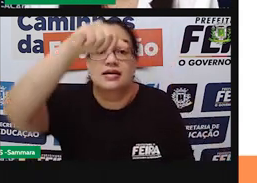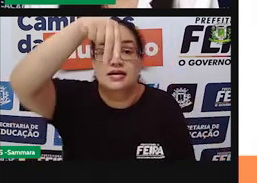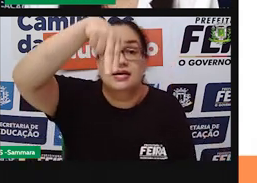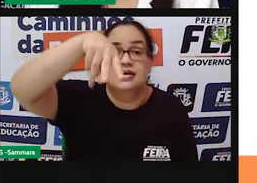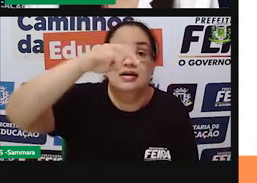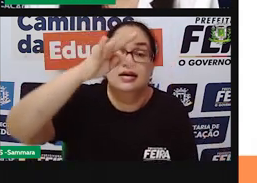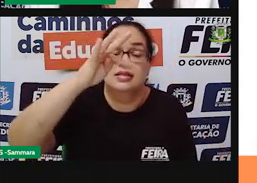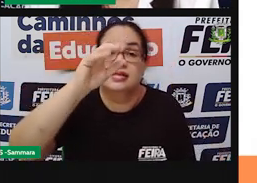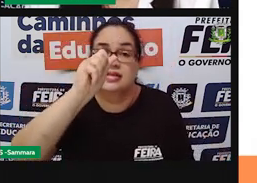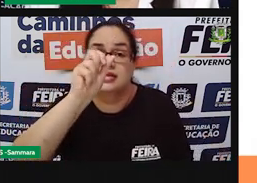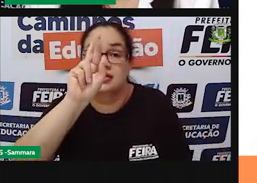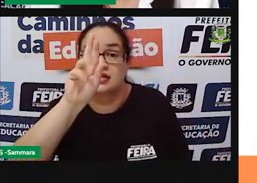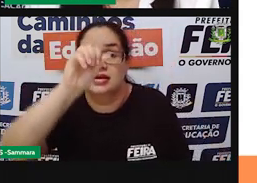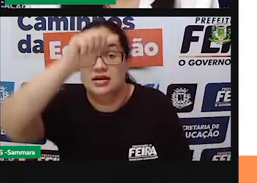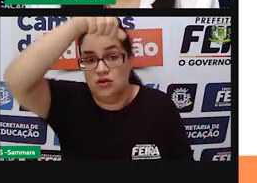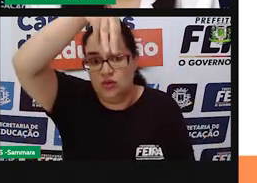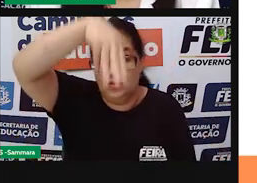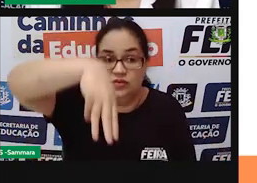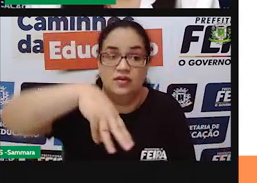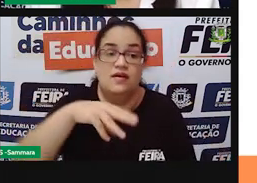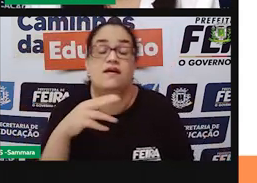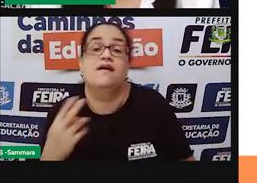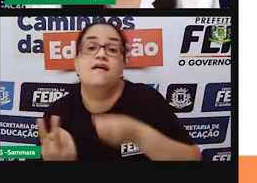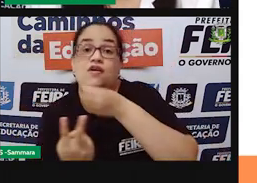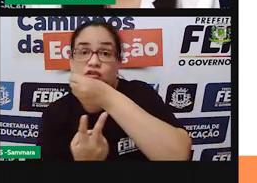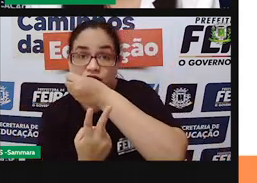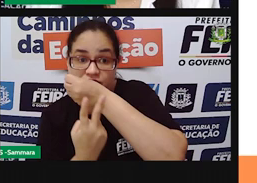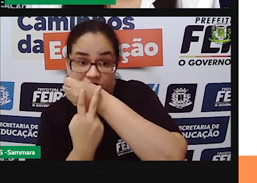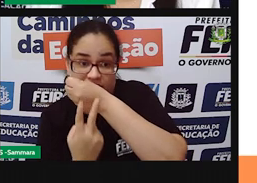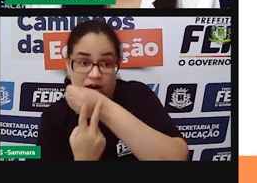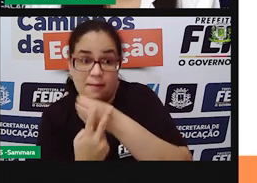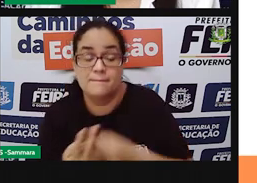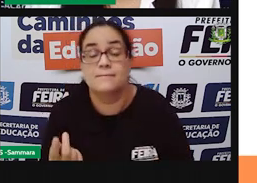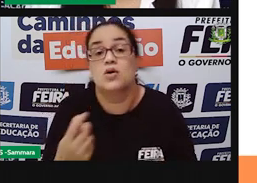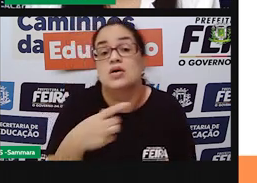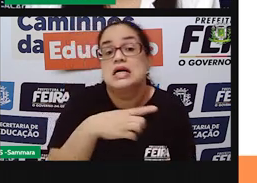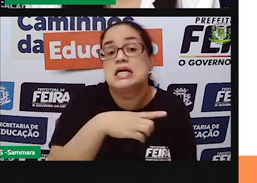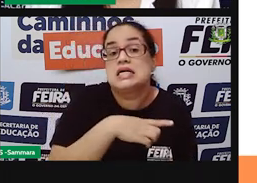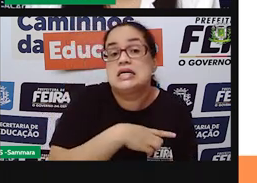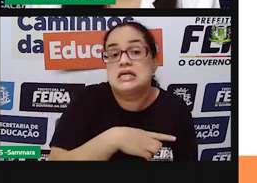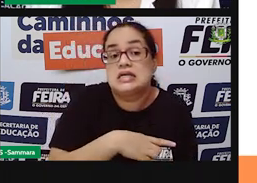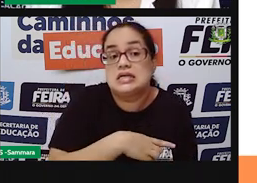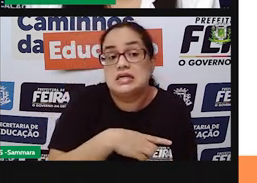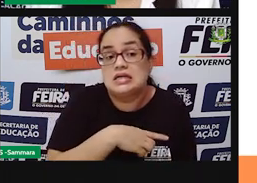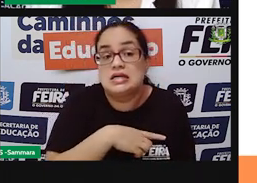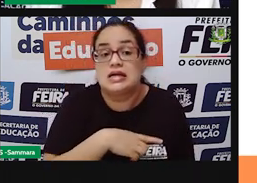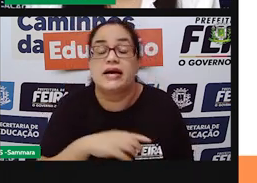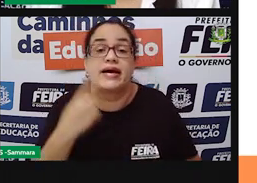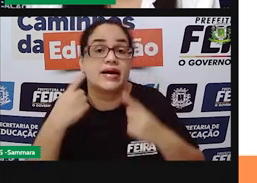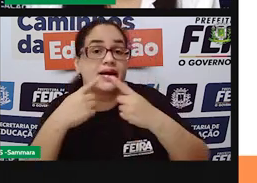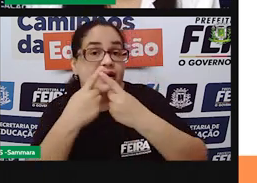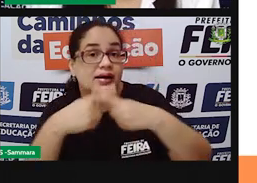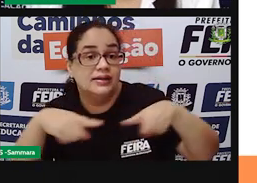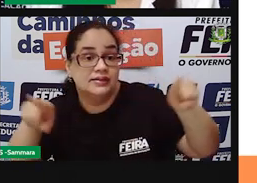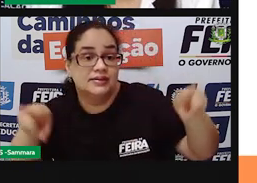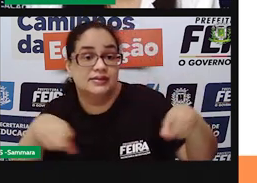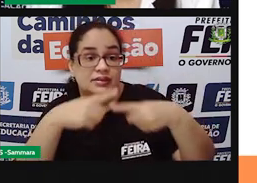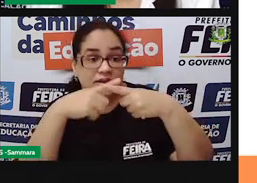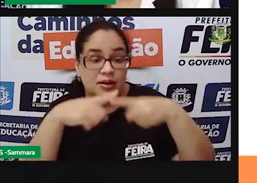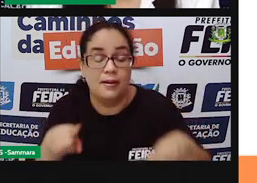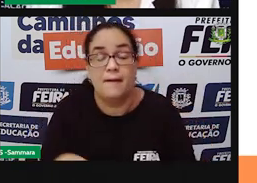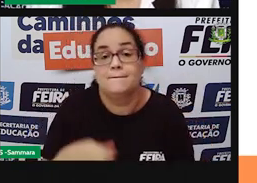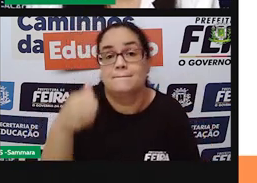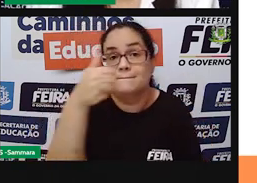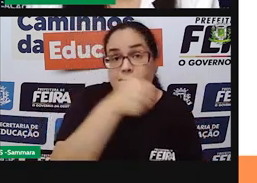Cantaram. Então, cantaram é o verbo que vem aí do verbo cantar.